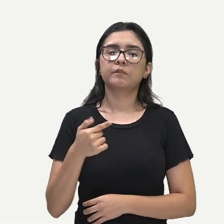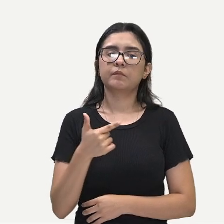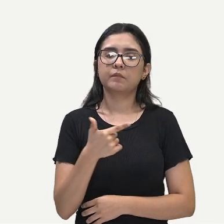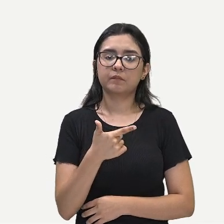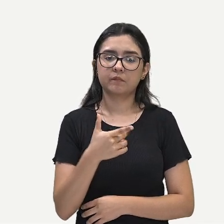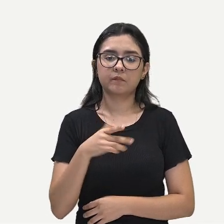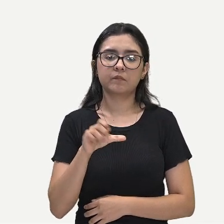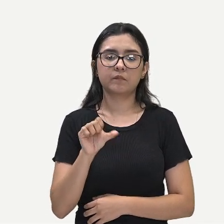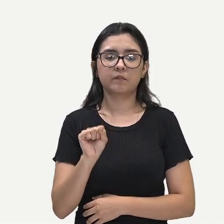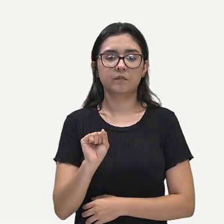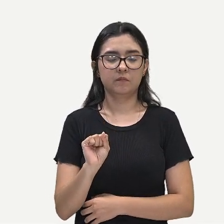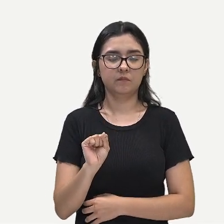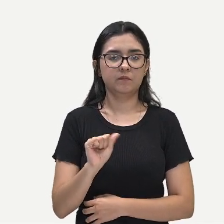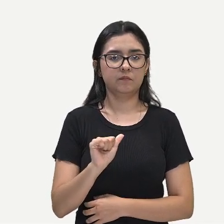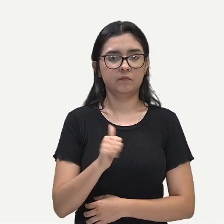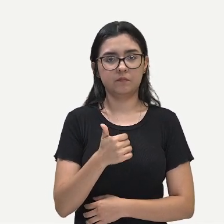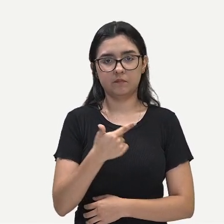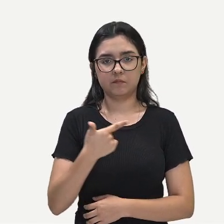26,